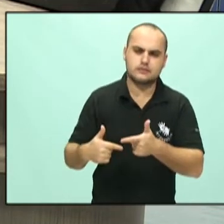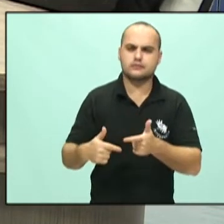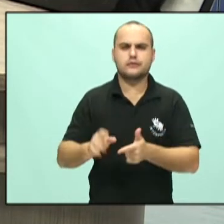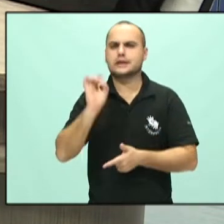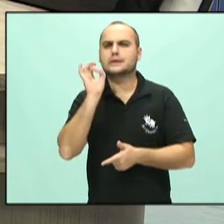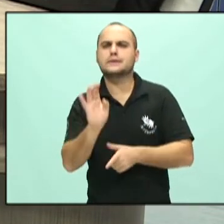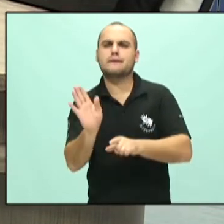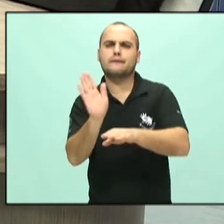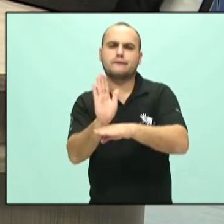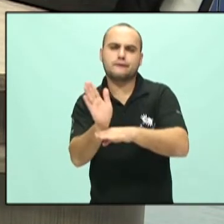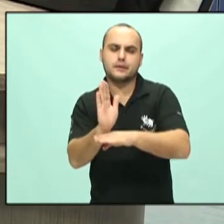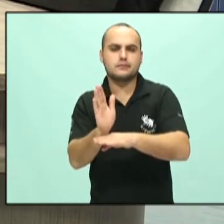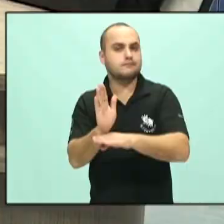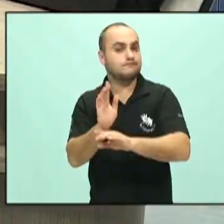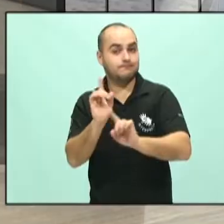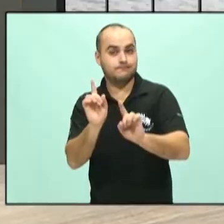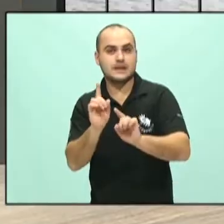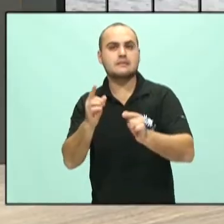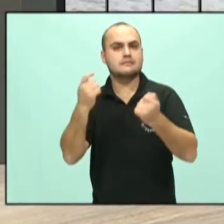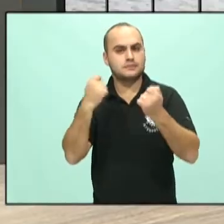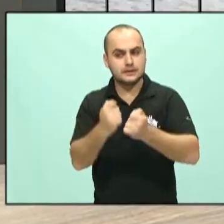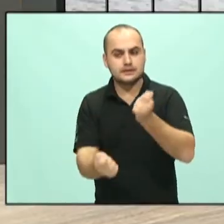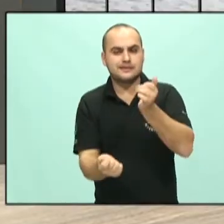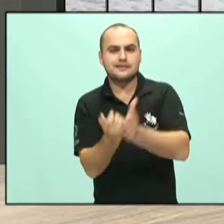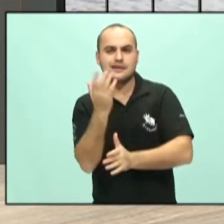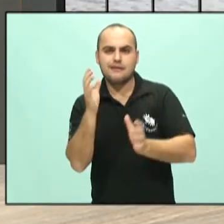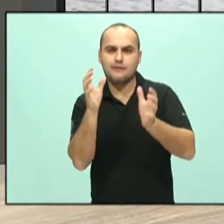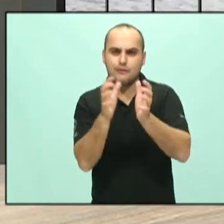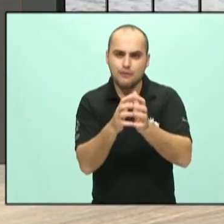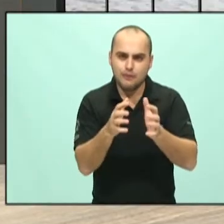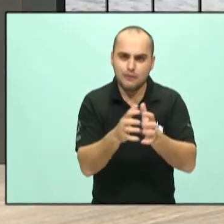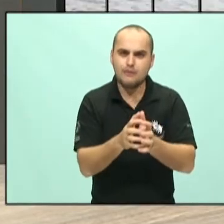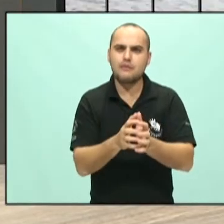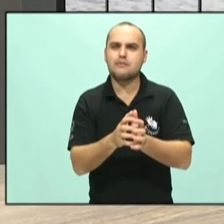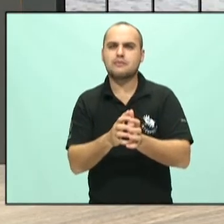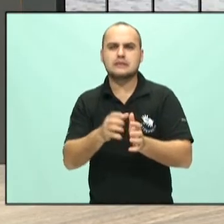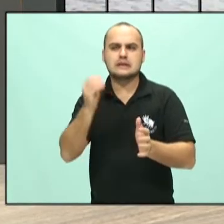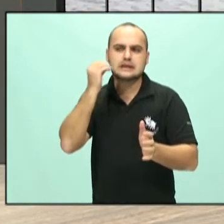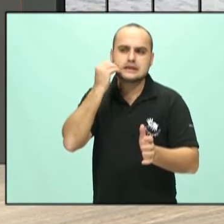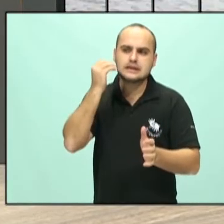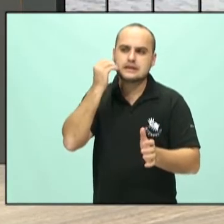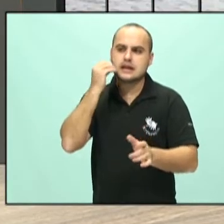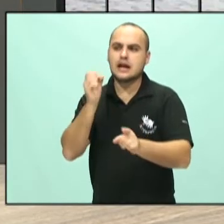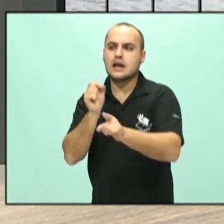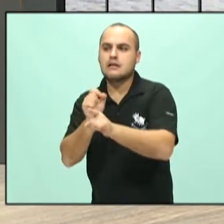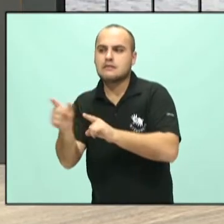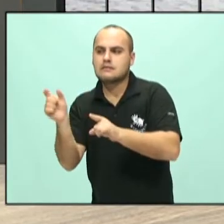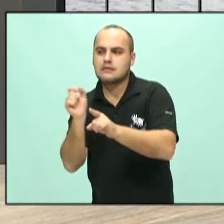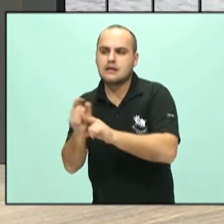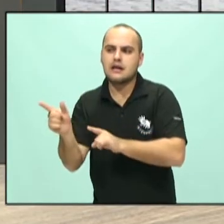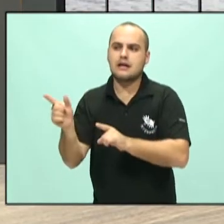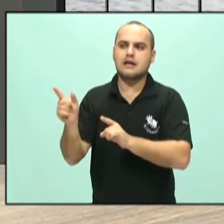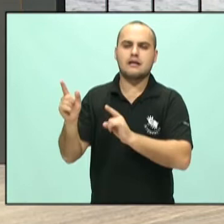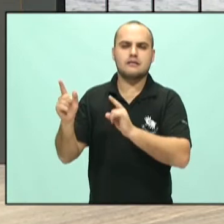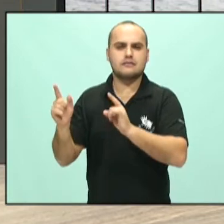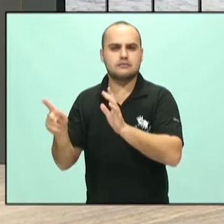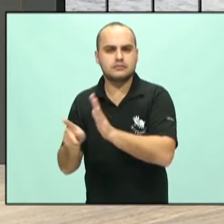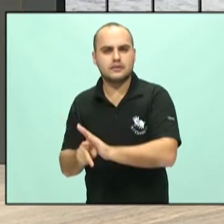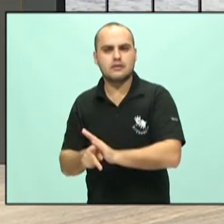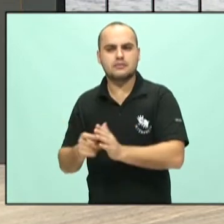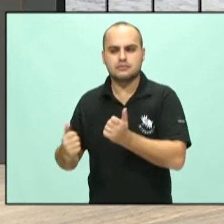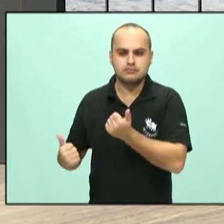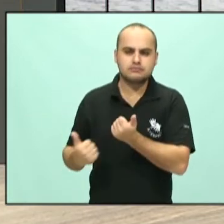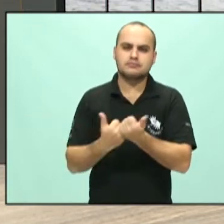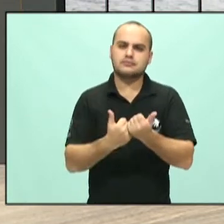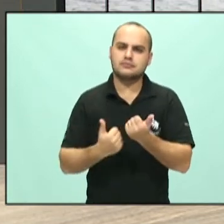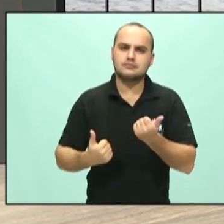filme, né, você tem que montar uma equipe, tudo questão, ir atrás de locação, apoio para tu conseguir realizar ele,